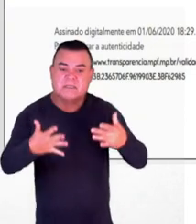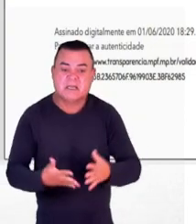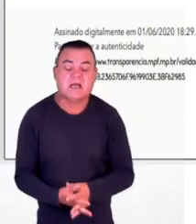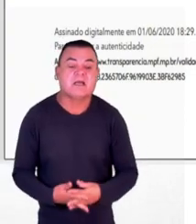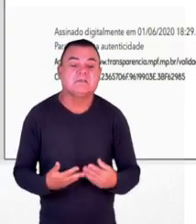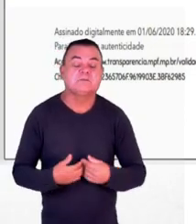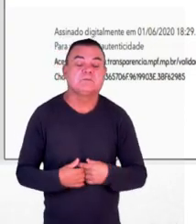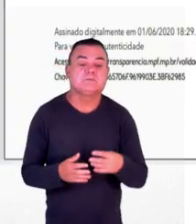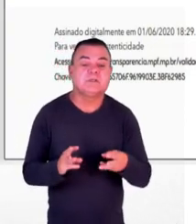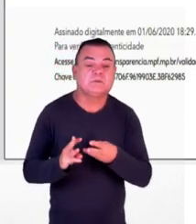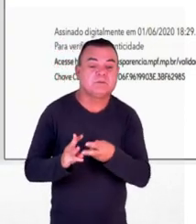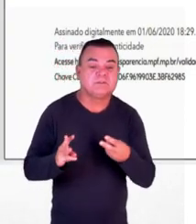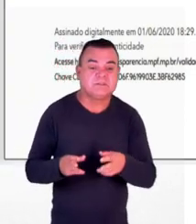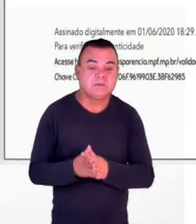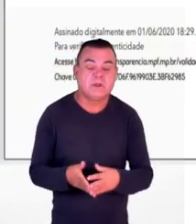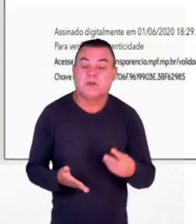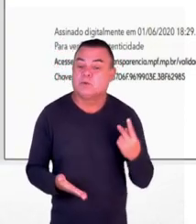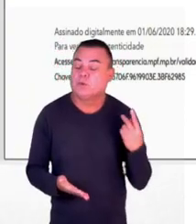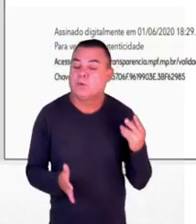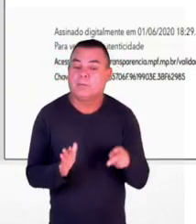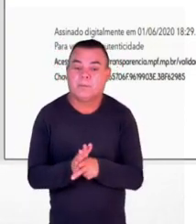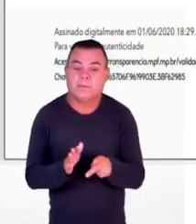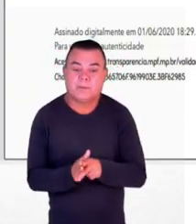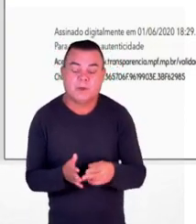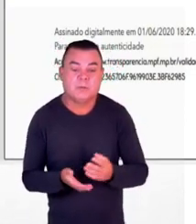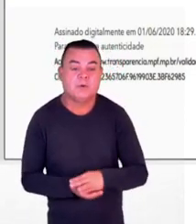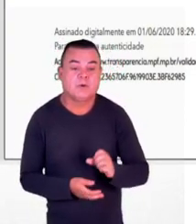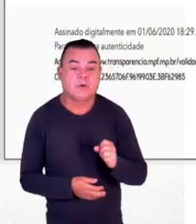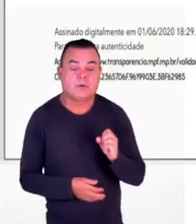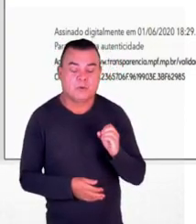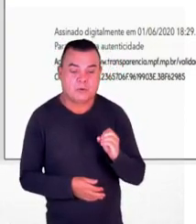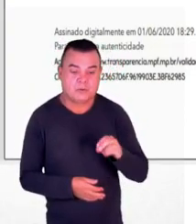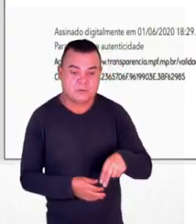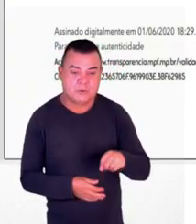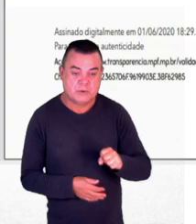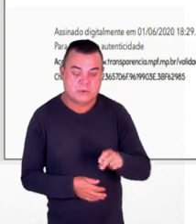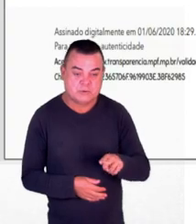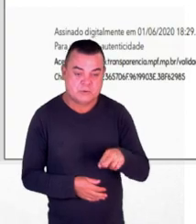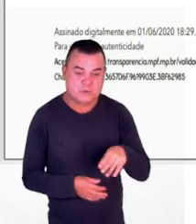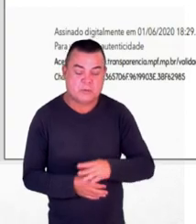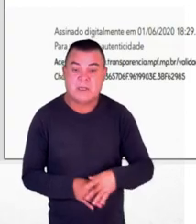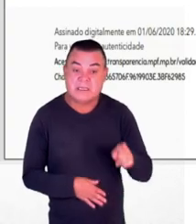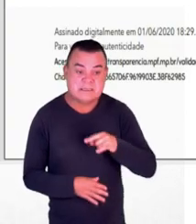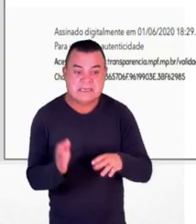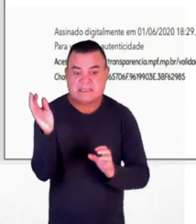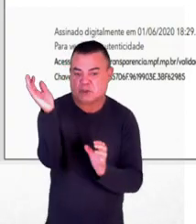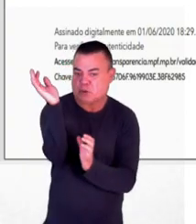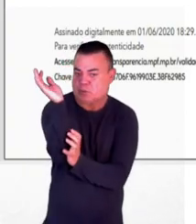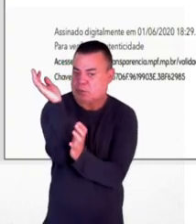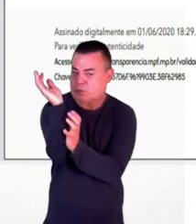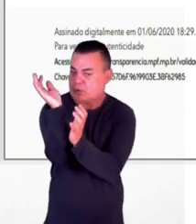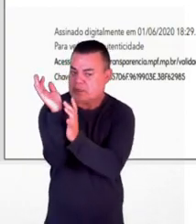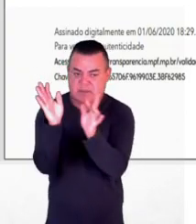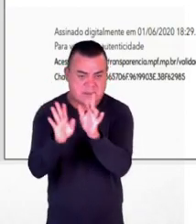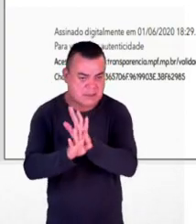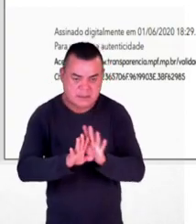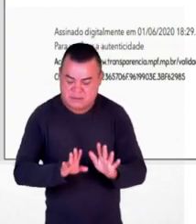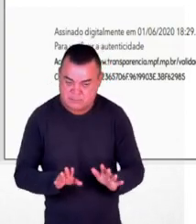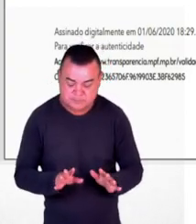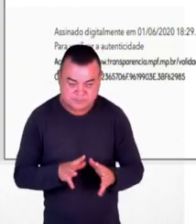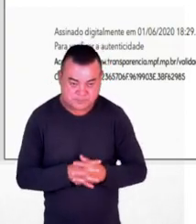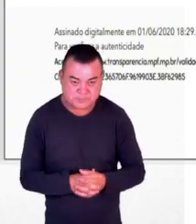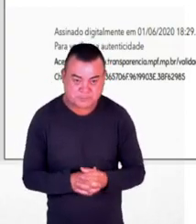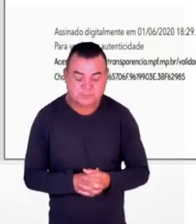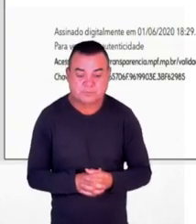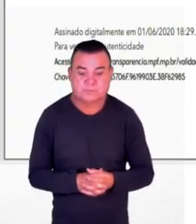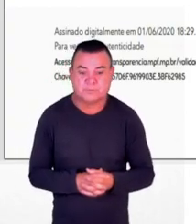indígena e por aí vai sem as burocracias sanitárias apenas respeitando os seus próprios modos de criar fazer viver paraar na Constituição